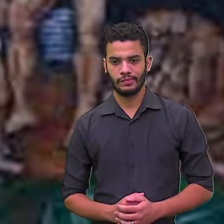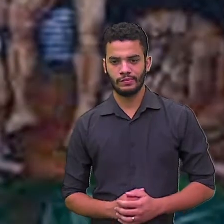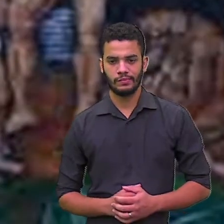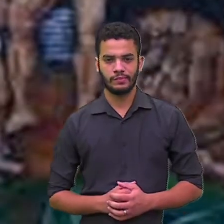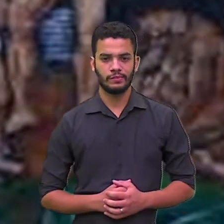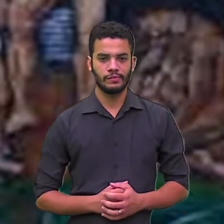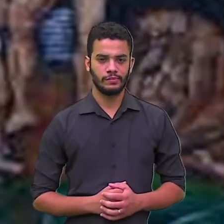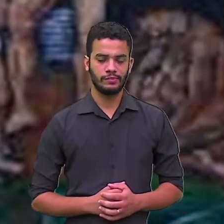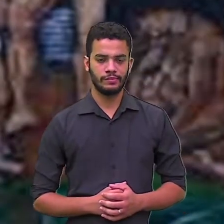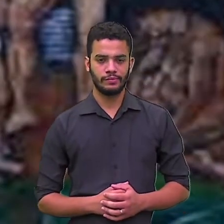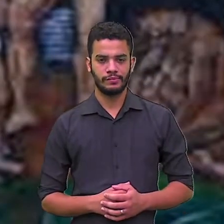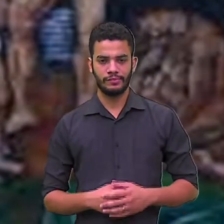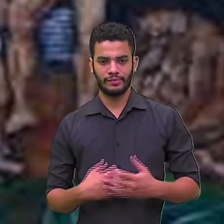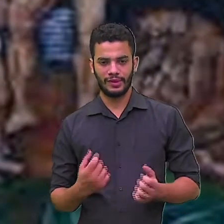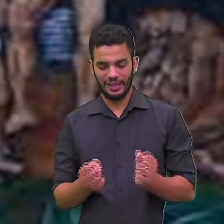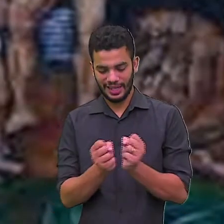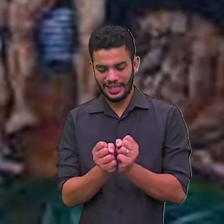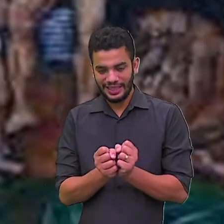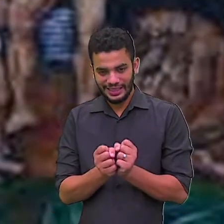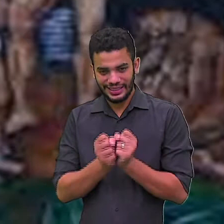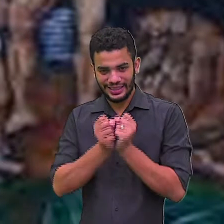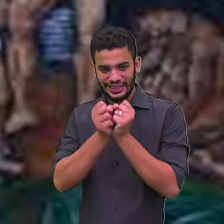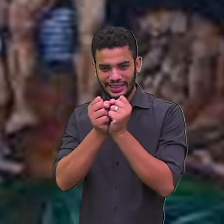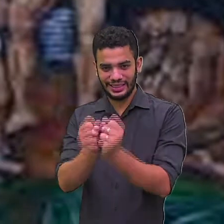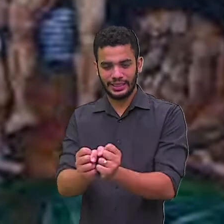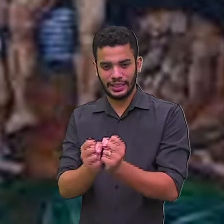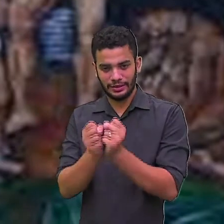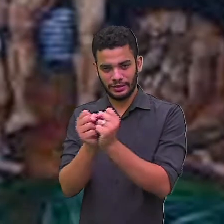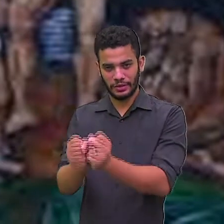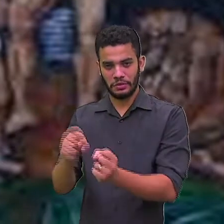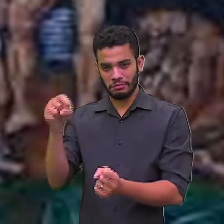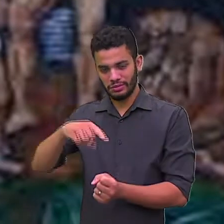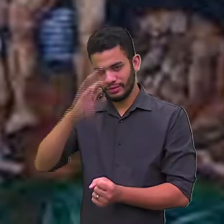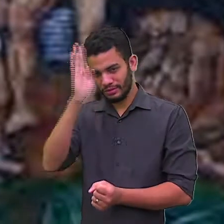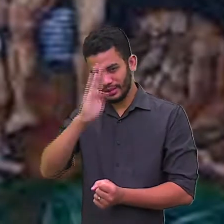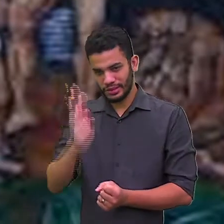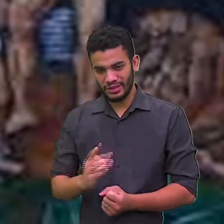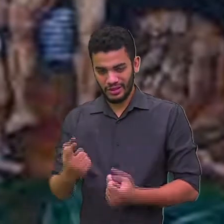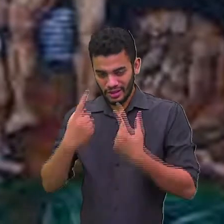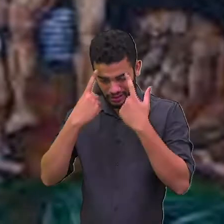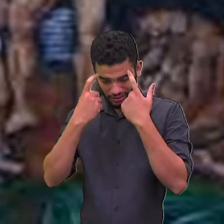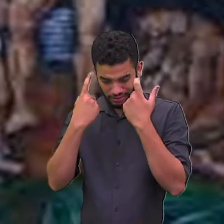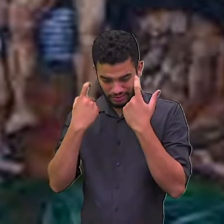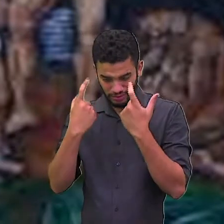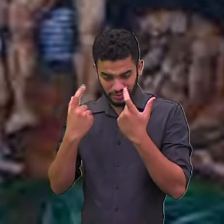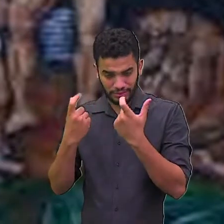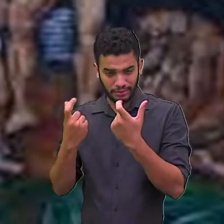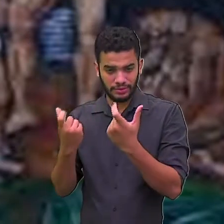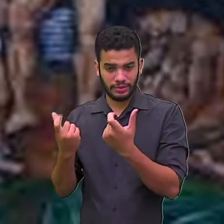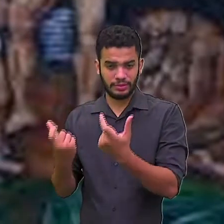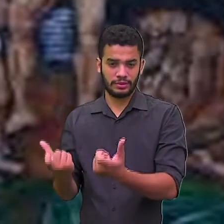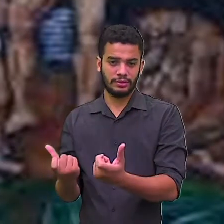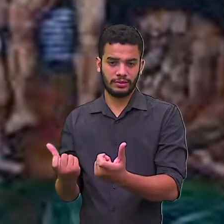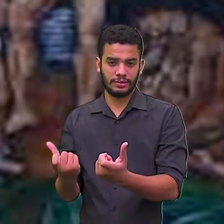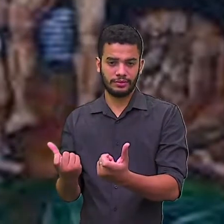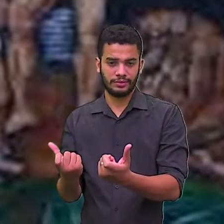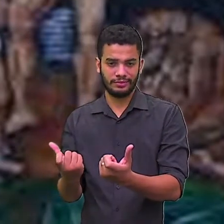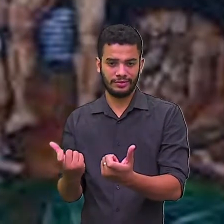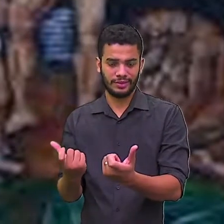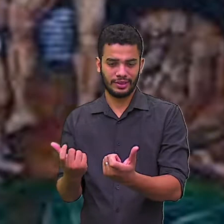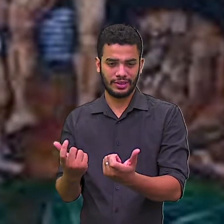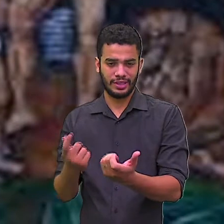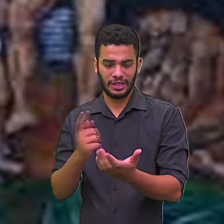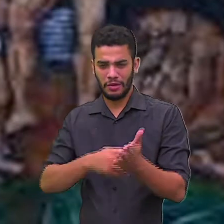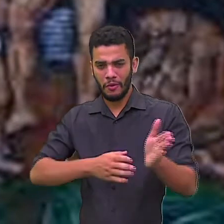A escravidão no Brasil foi uma instituição violenta e desumana que existiu durante mais de